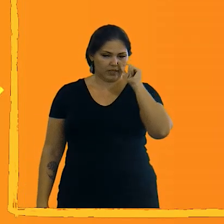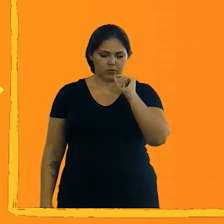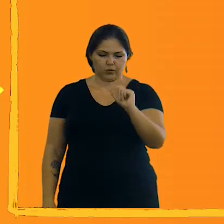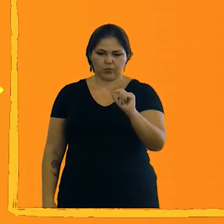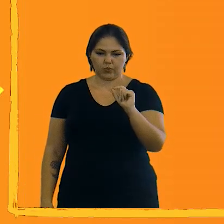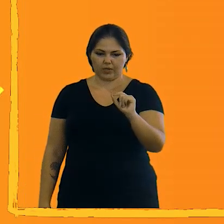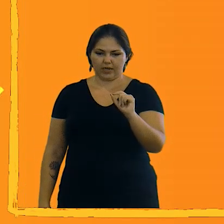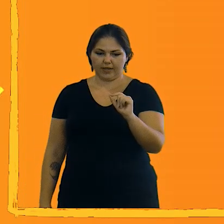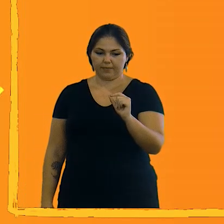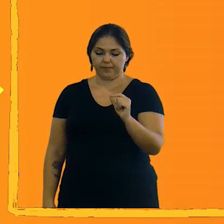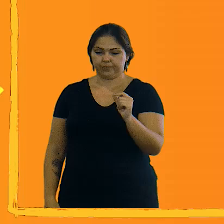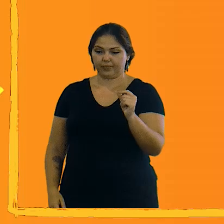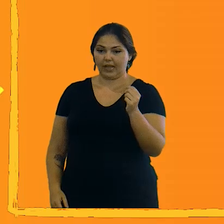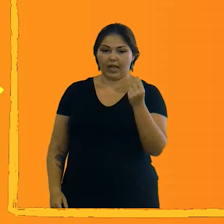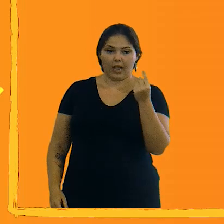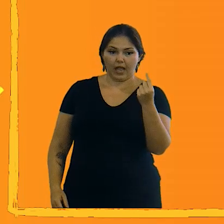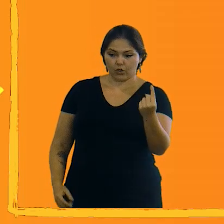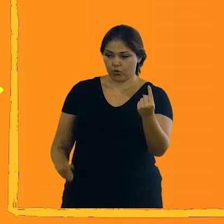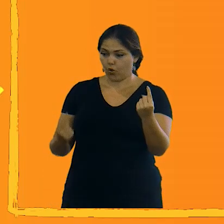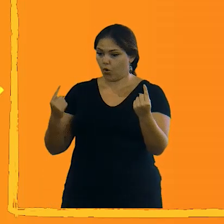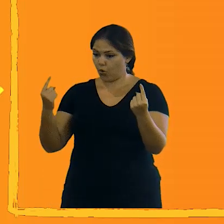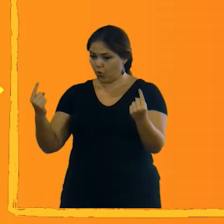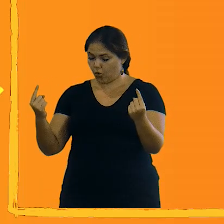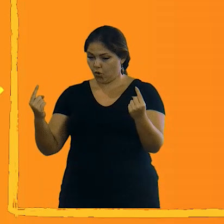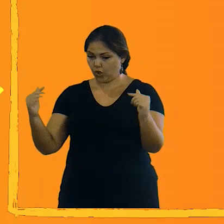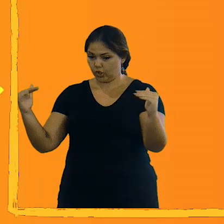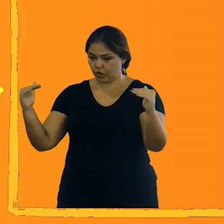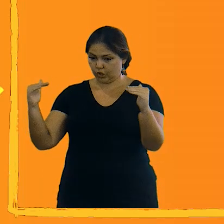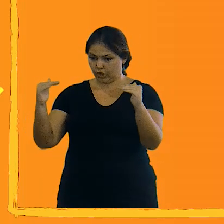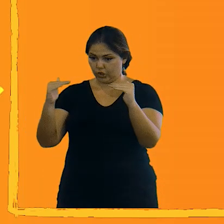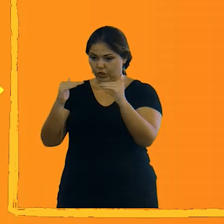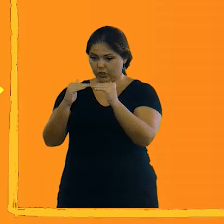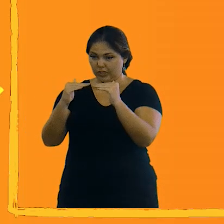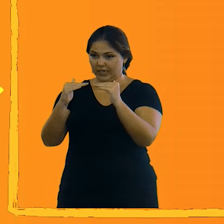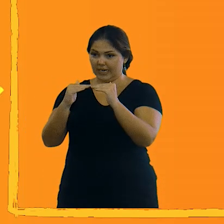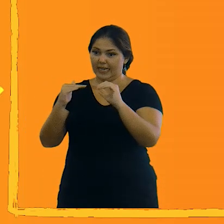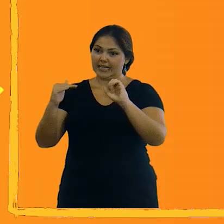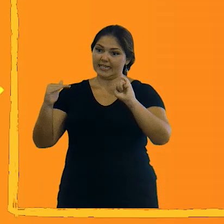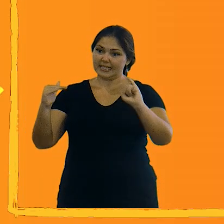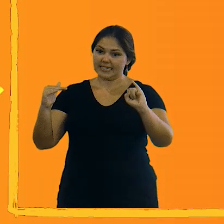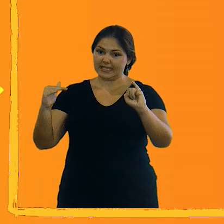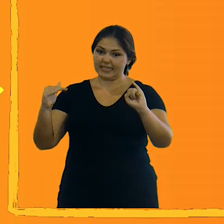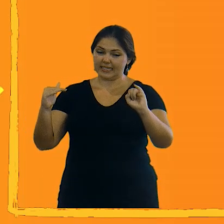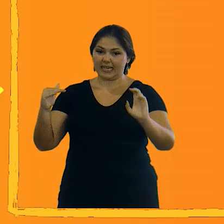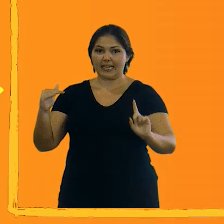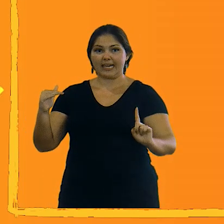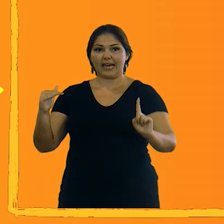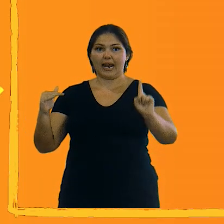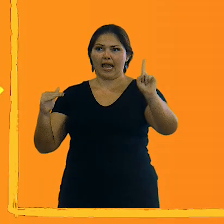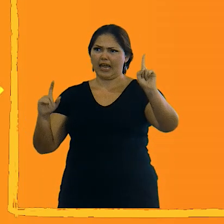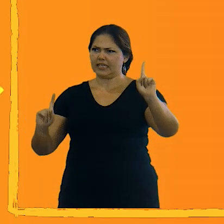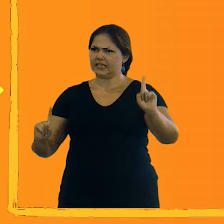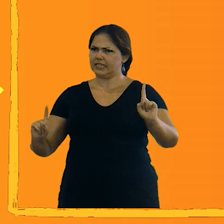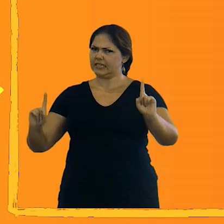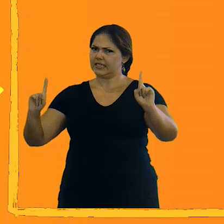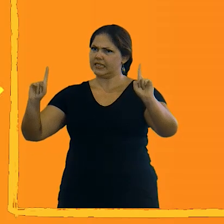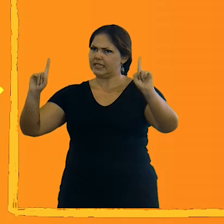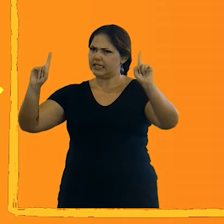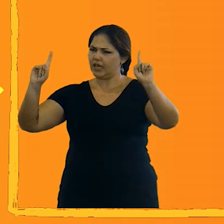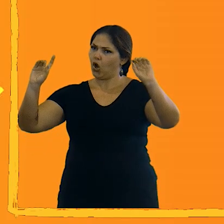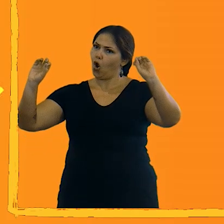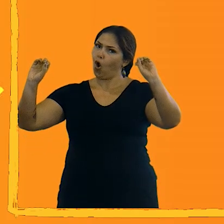grandezas são diretamente proporcionais quando crescem ou decrescem simultaneamente